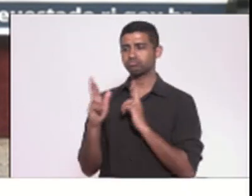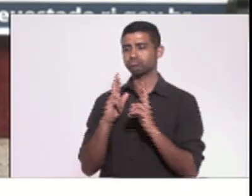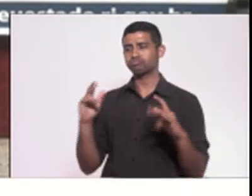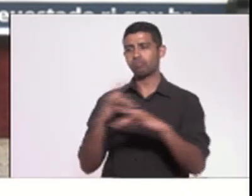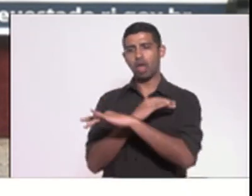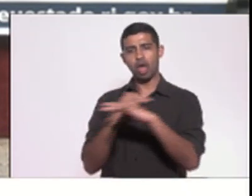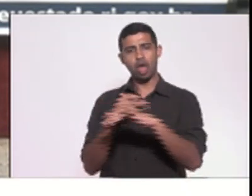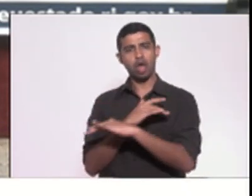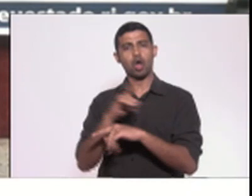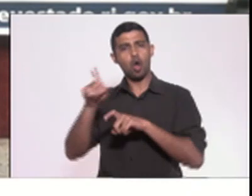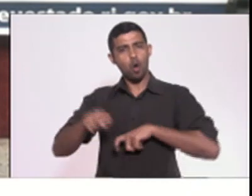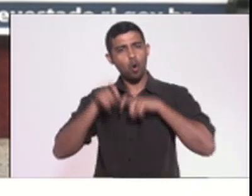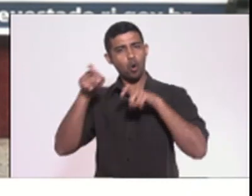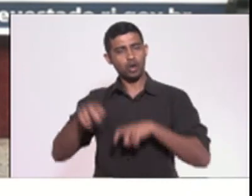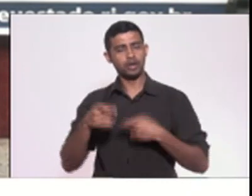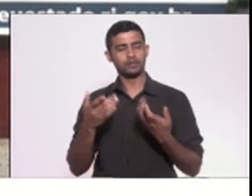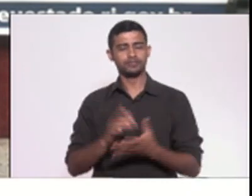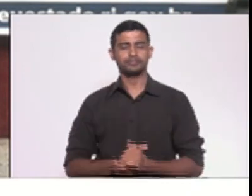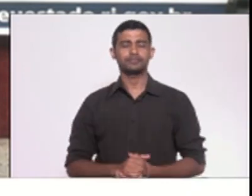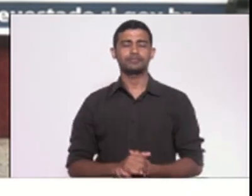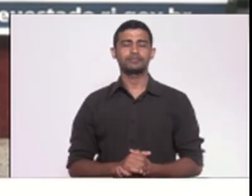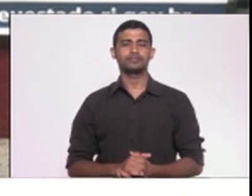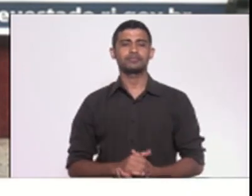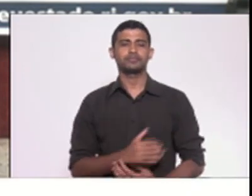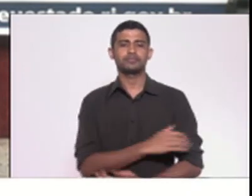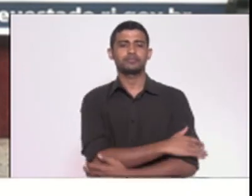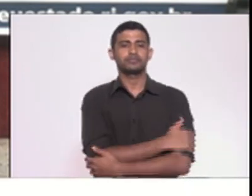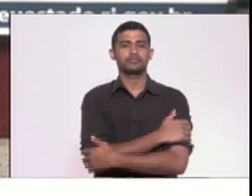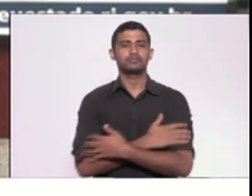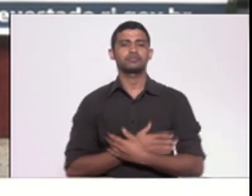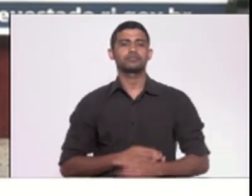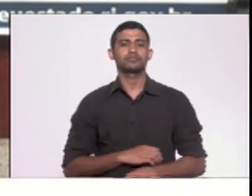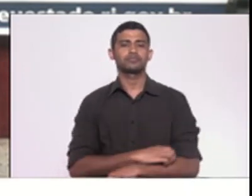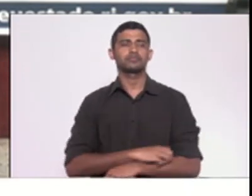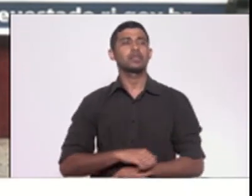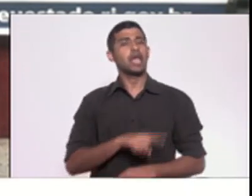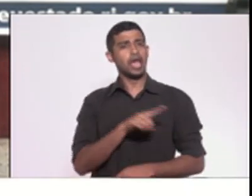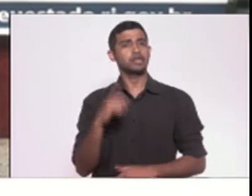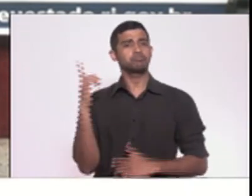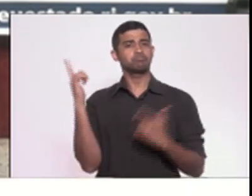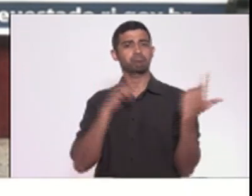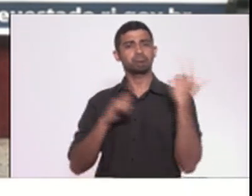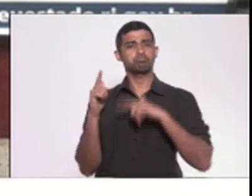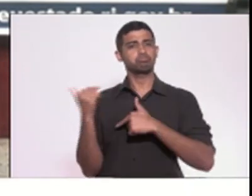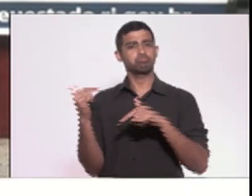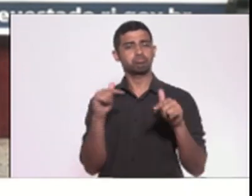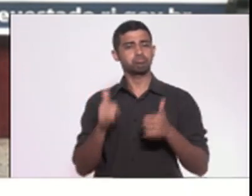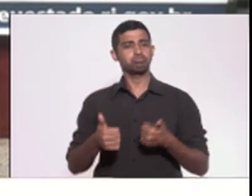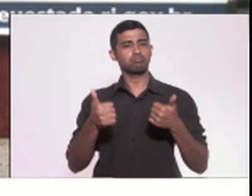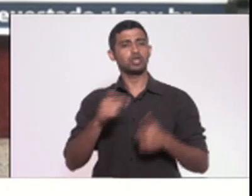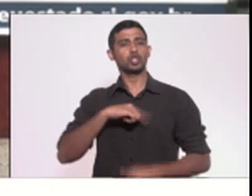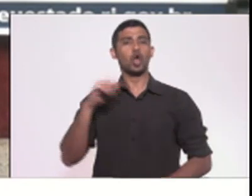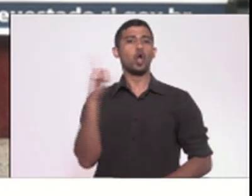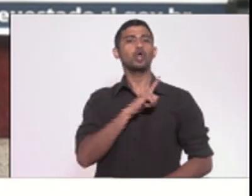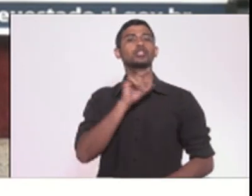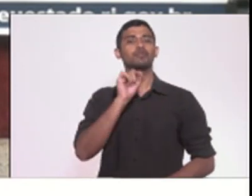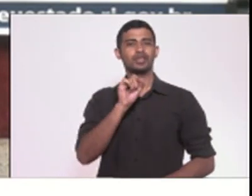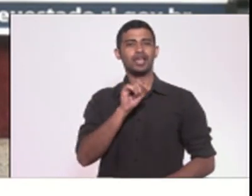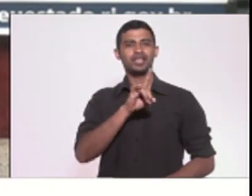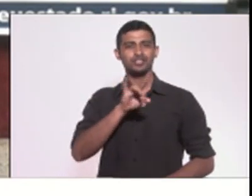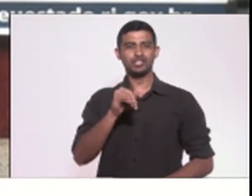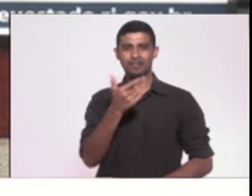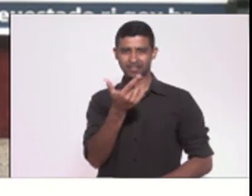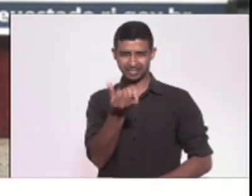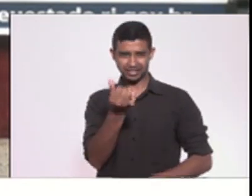urbano-rural, e a partir dessa mesa redonda que foi bem sucedida, nós conseguimos que no dia 26 de novembro